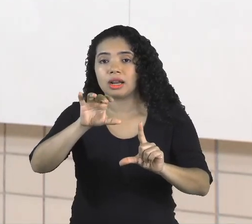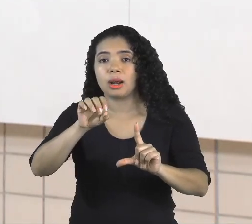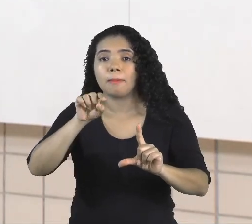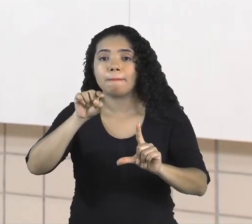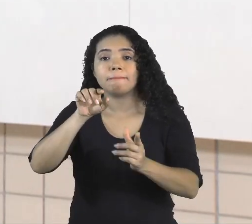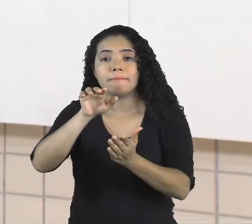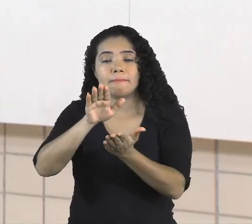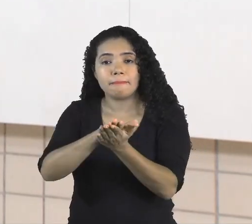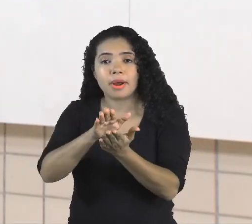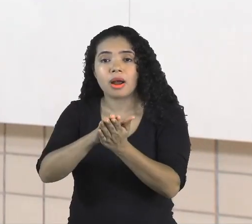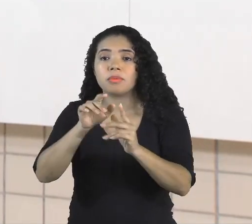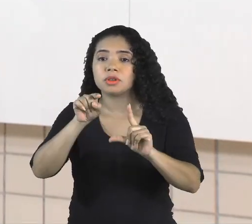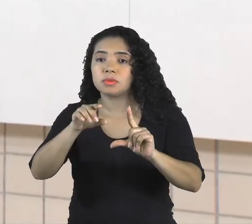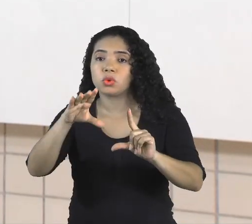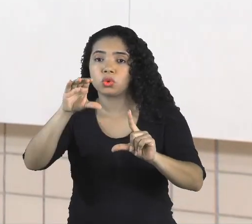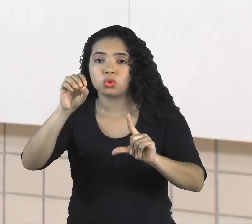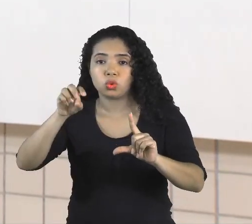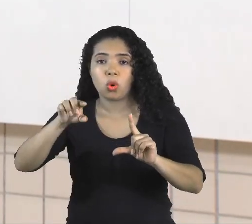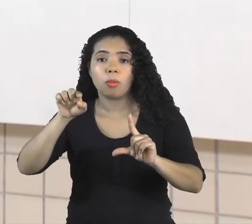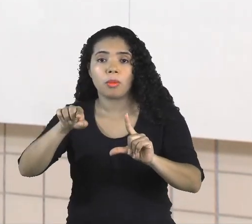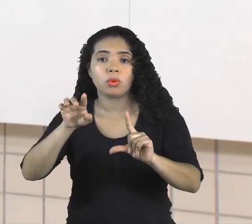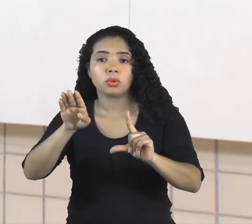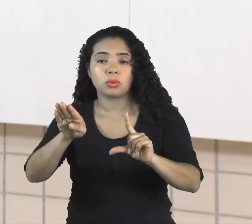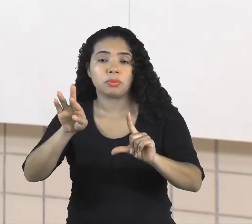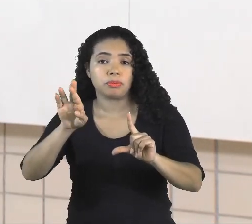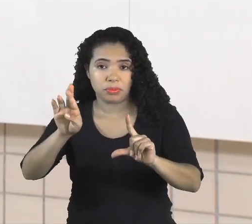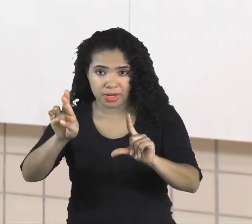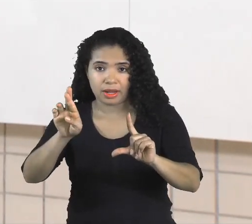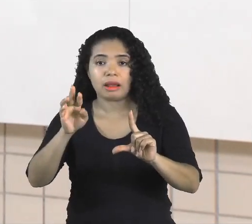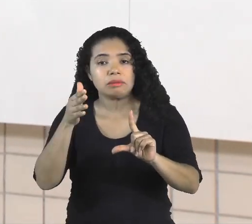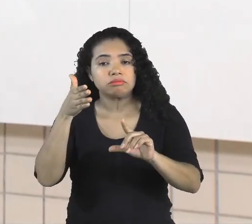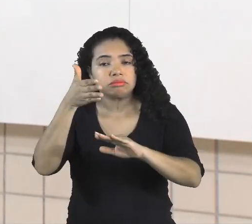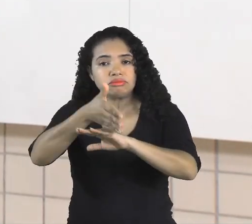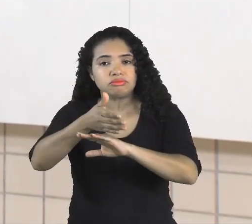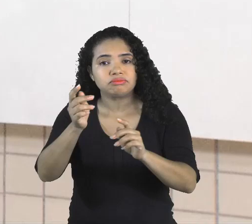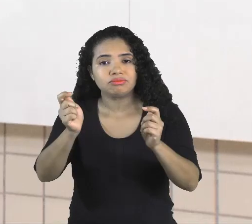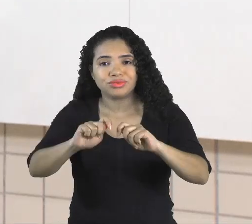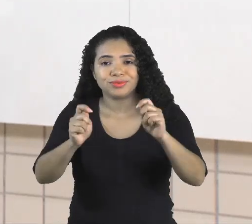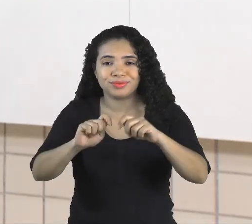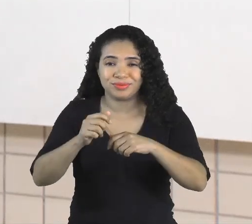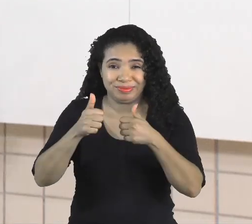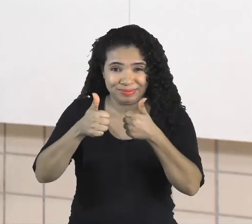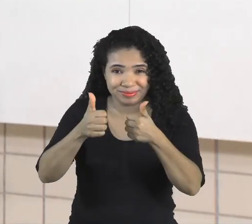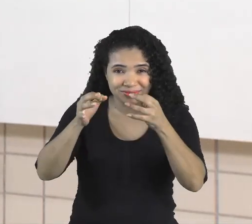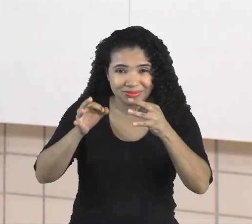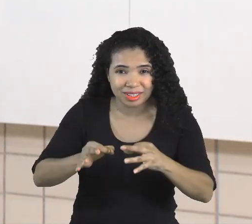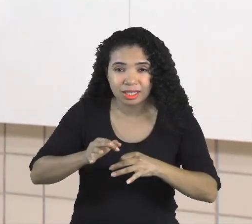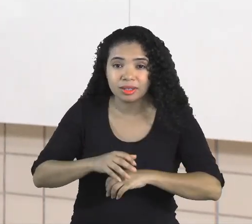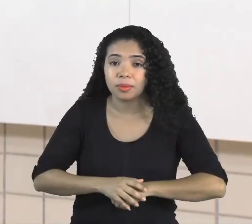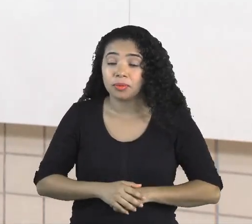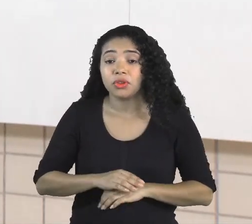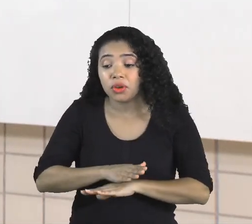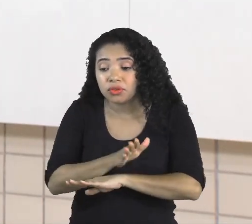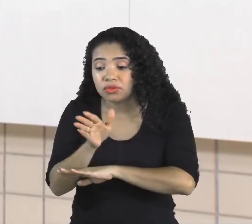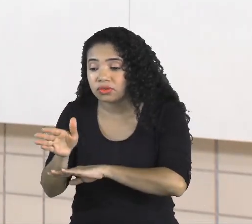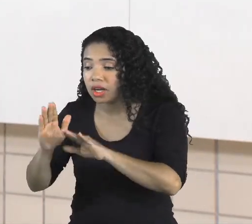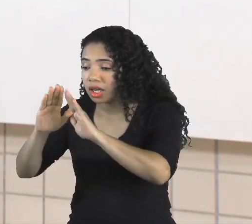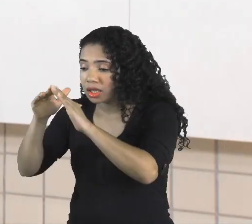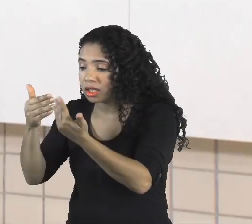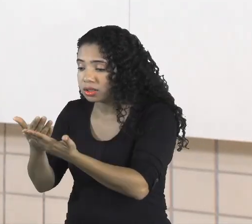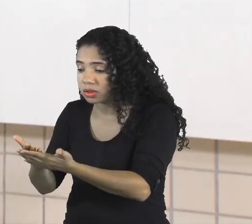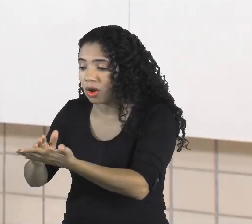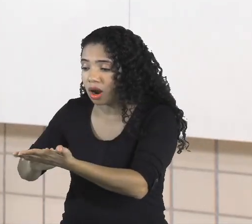educacampalmas.com.br. Educação Palmas sem o cedilha e sem o tio, certo? Vá nas escolas, busque